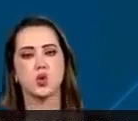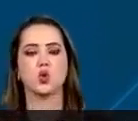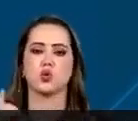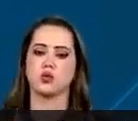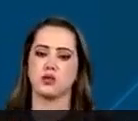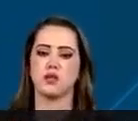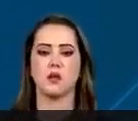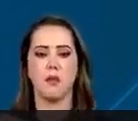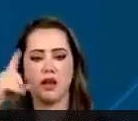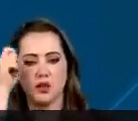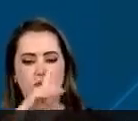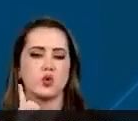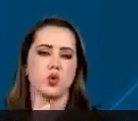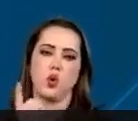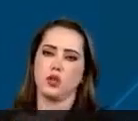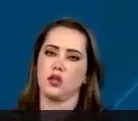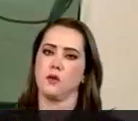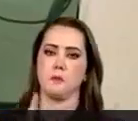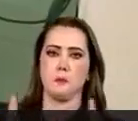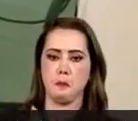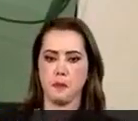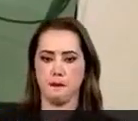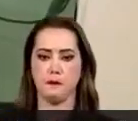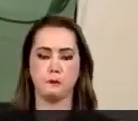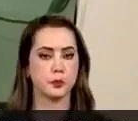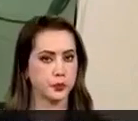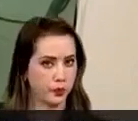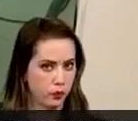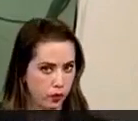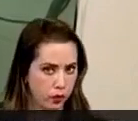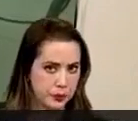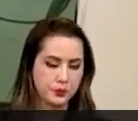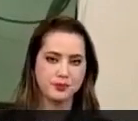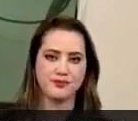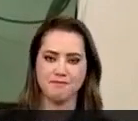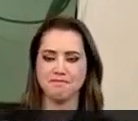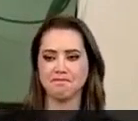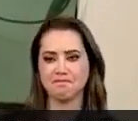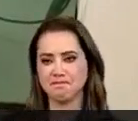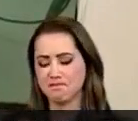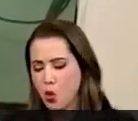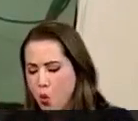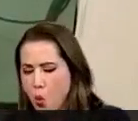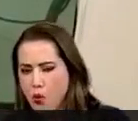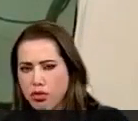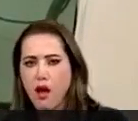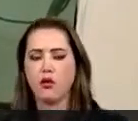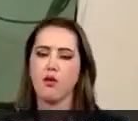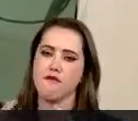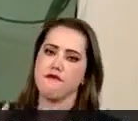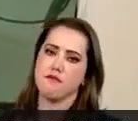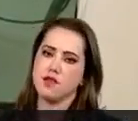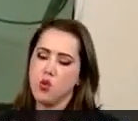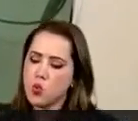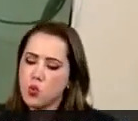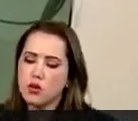mais dificuldades em achar novos lares. Primeiro porque eles são animais que precisam demais de ter uma família, né? Ter